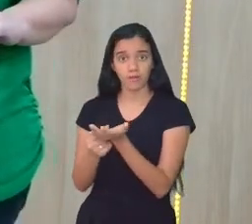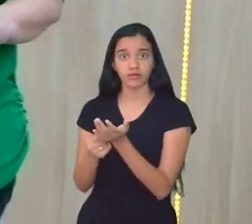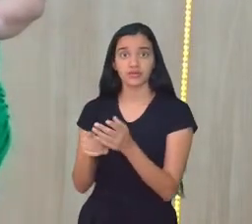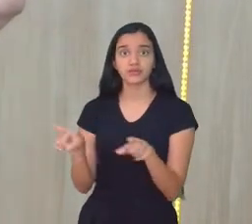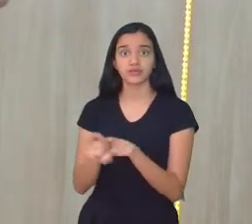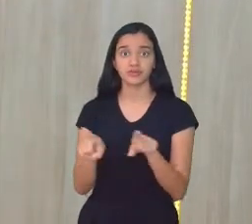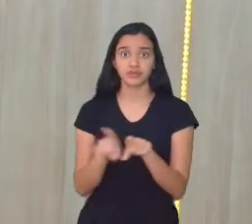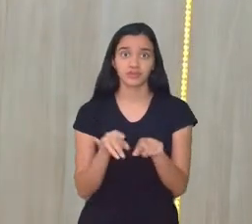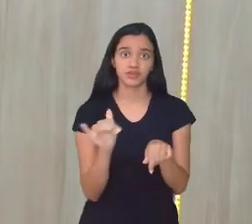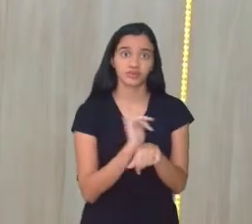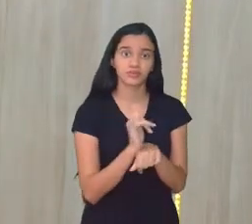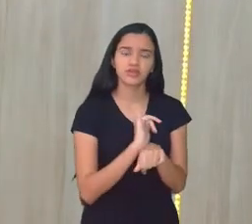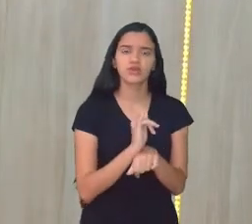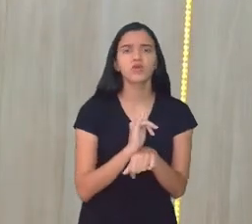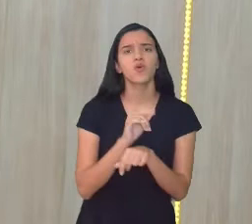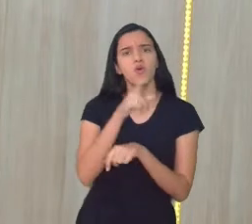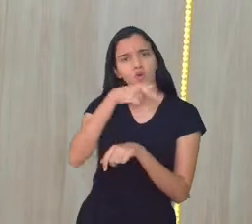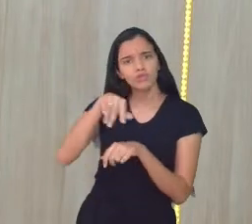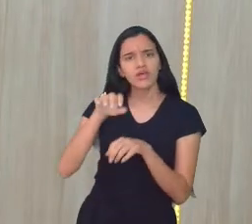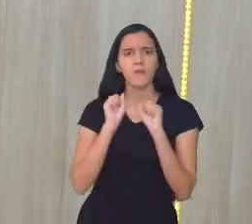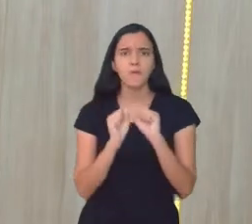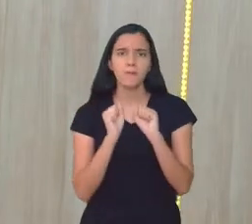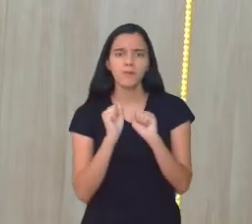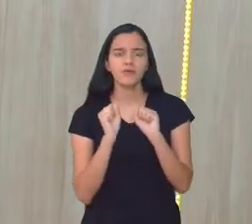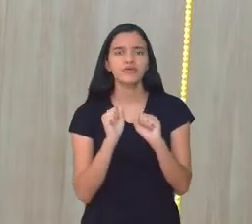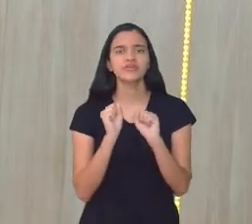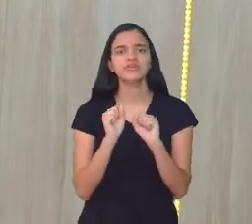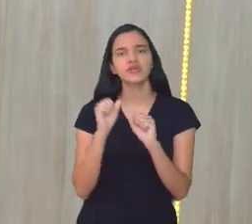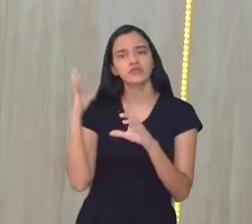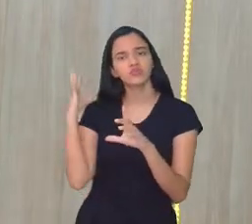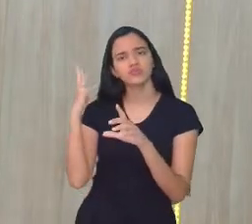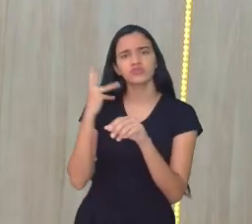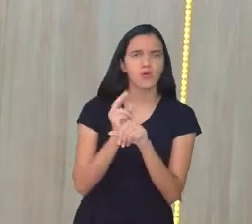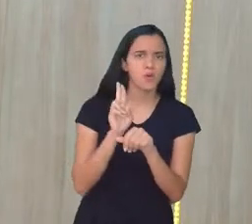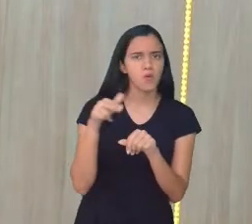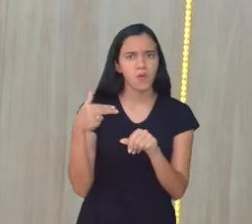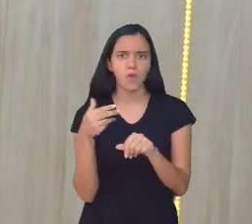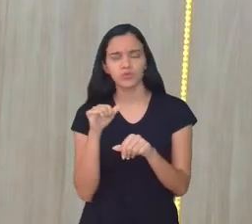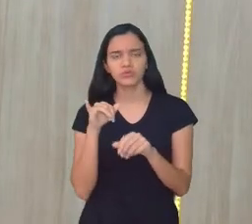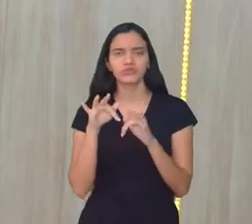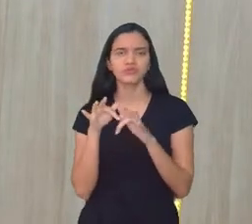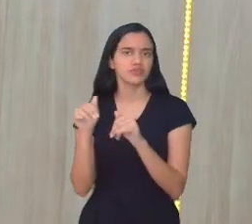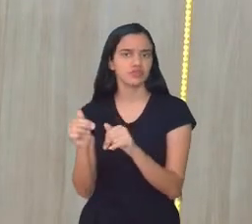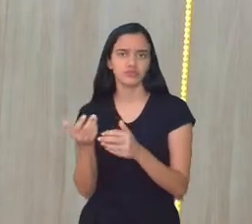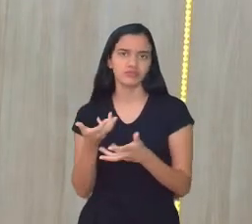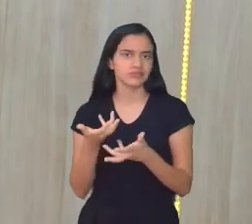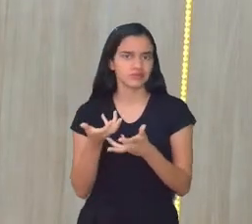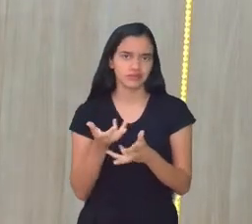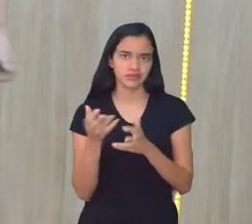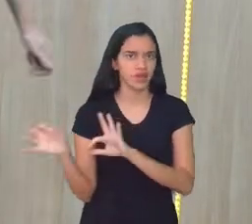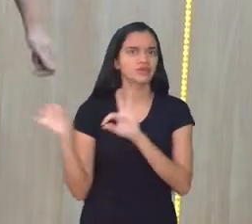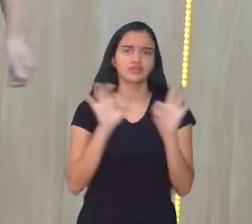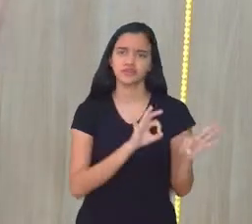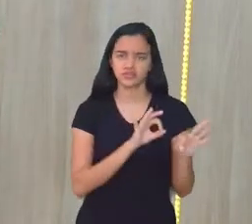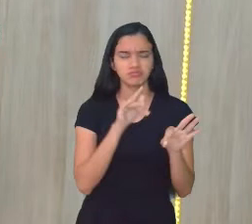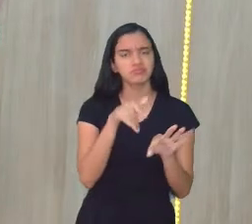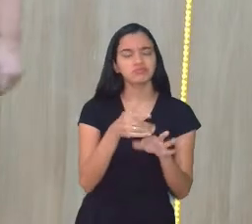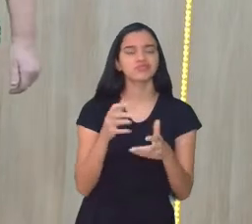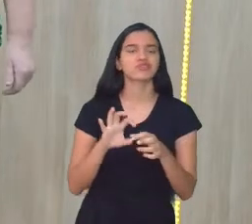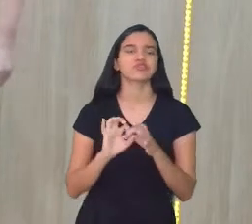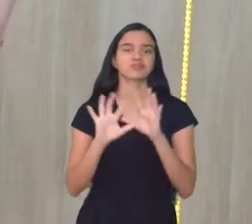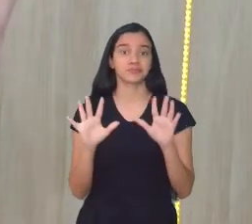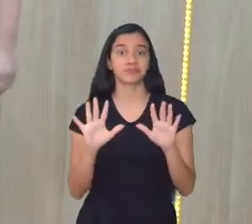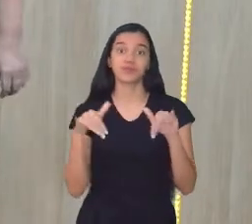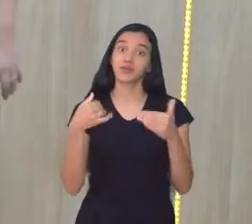do YouTube, e vocês podem retomar ou, se no final quiser assistir essa mesma aula, podem assistir quantas vezes